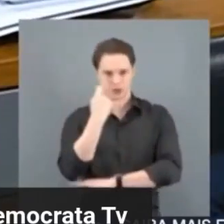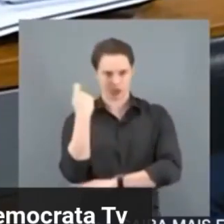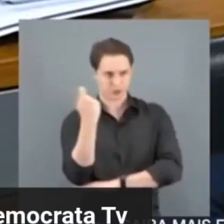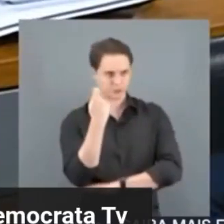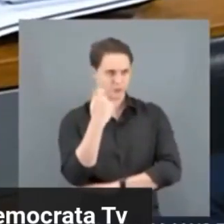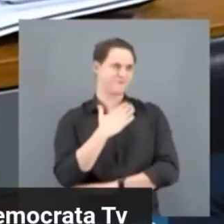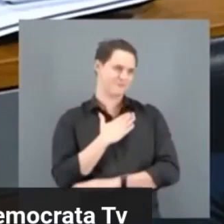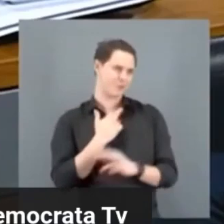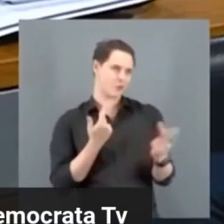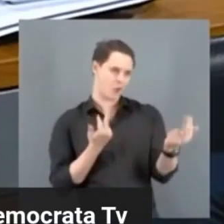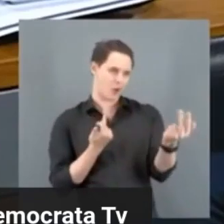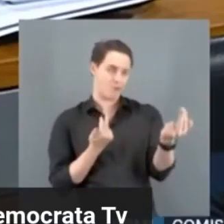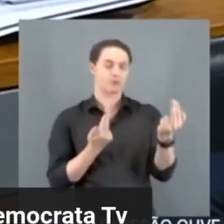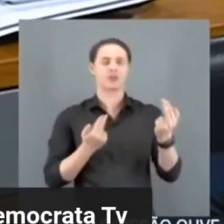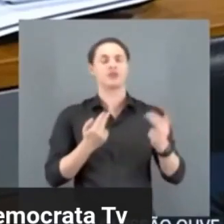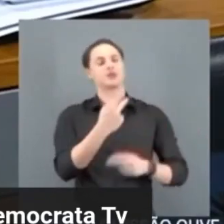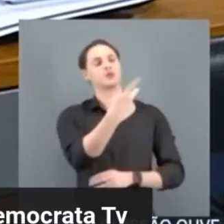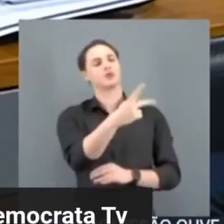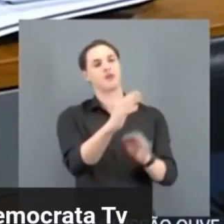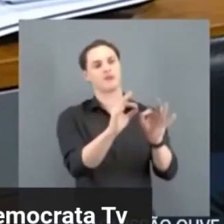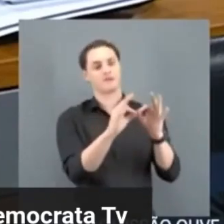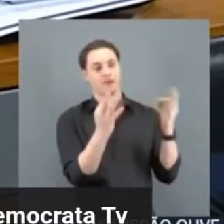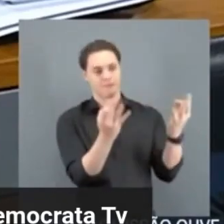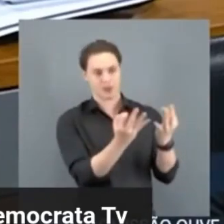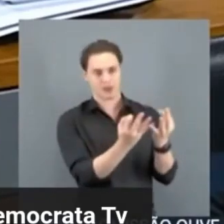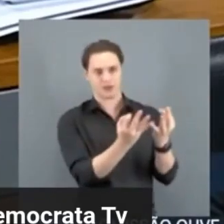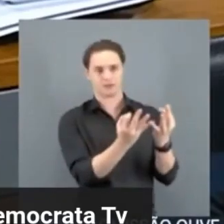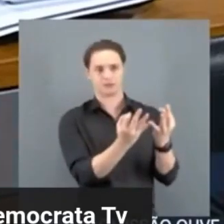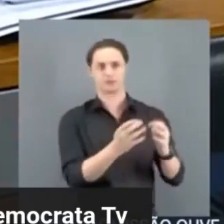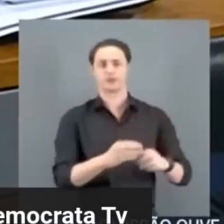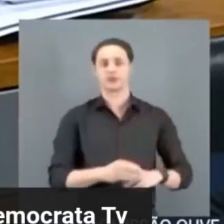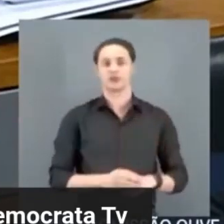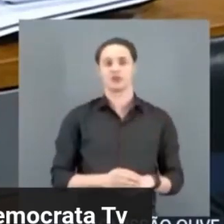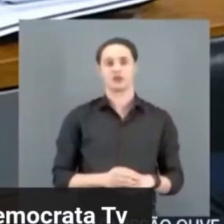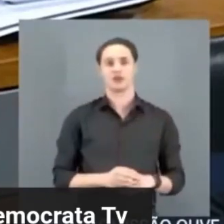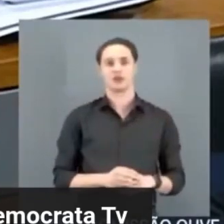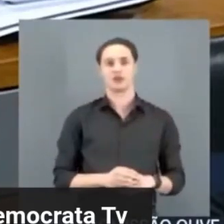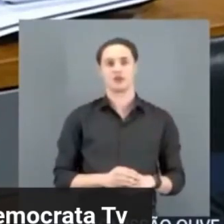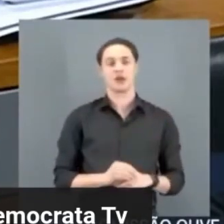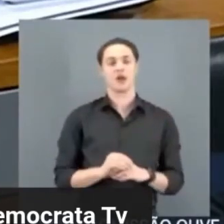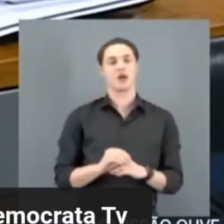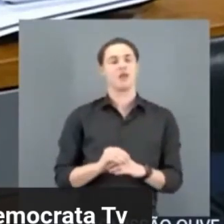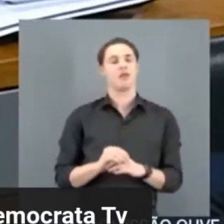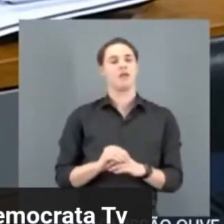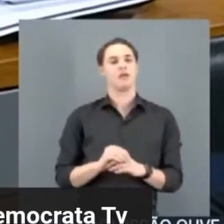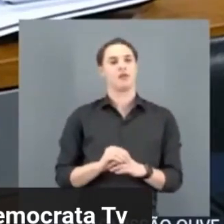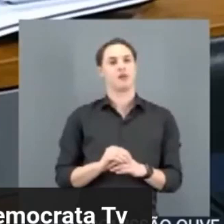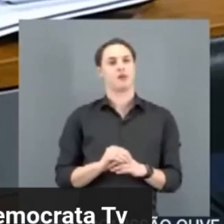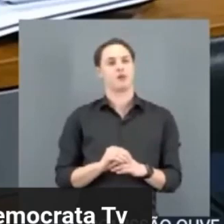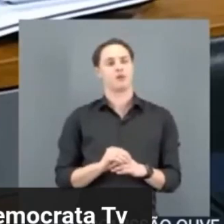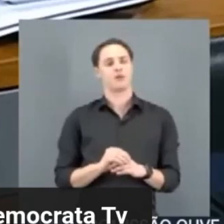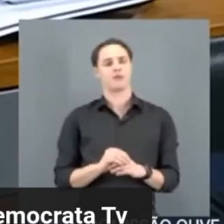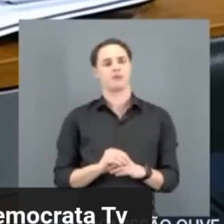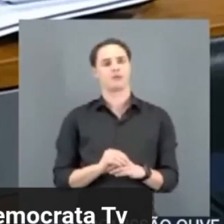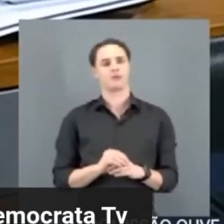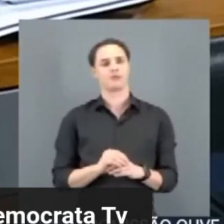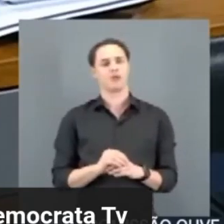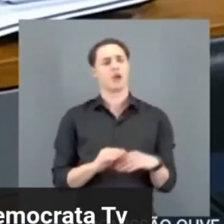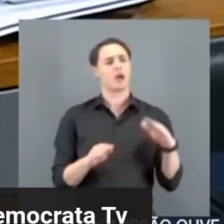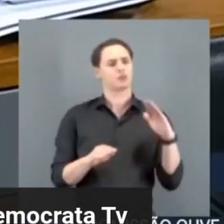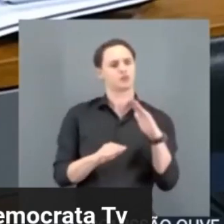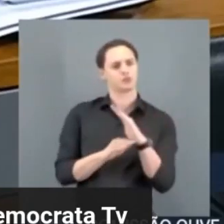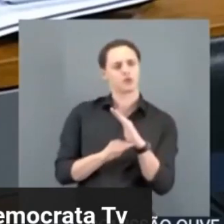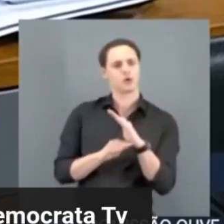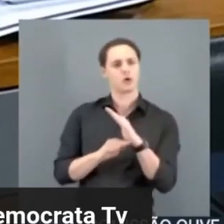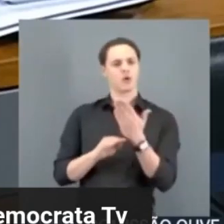também. Sua família ajudou a consolidar a economia do